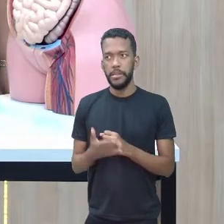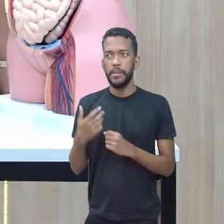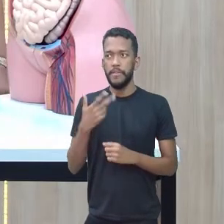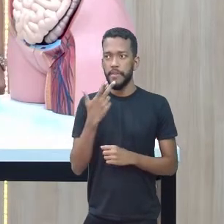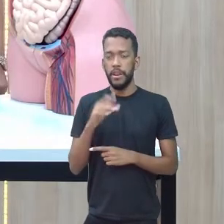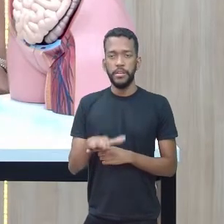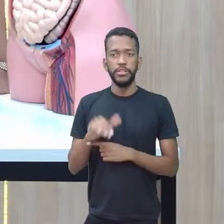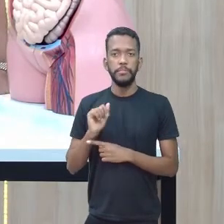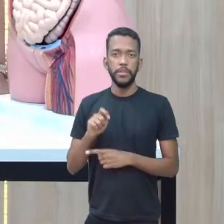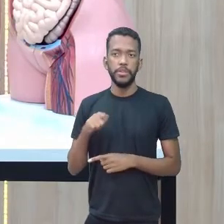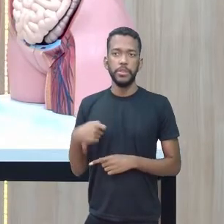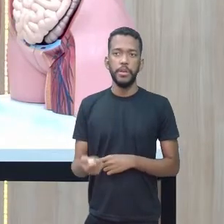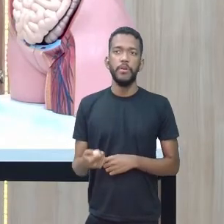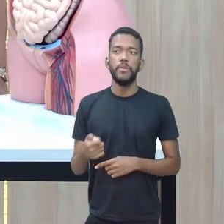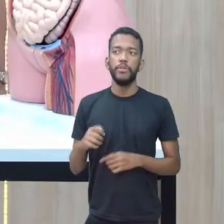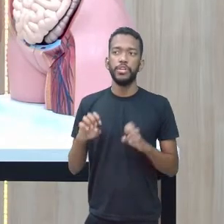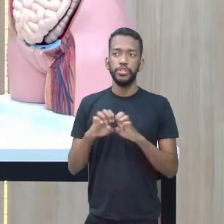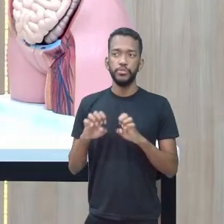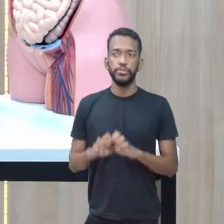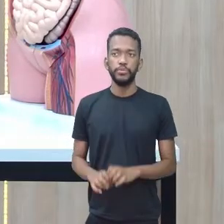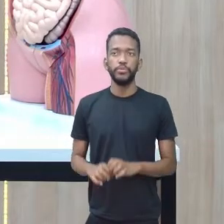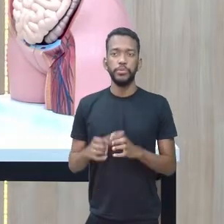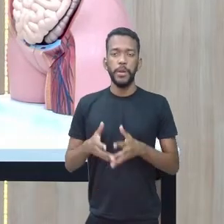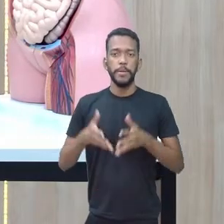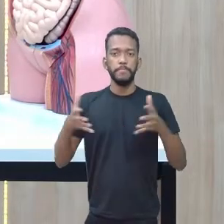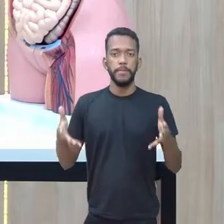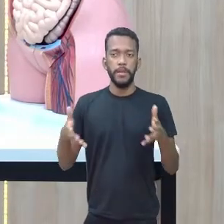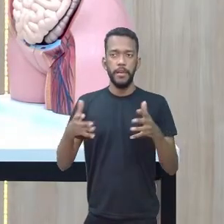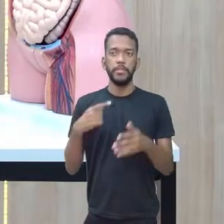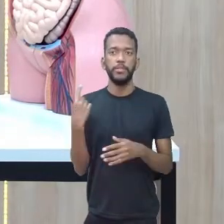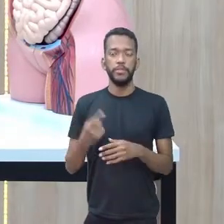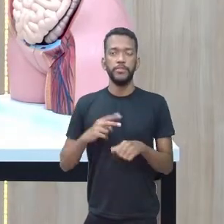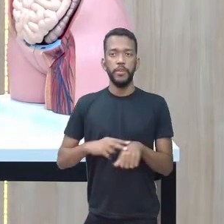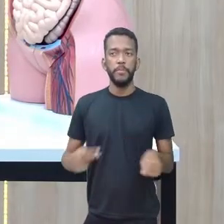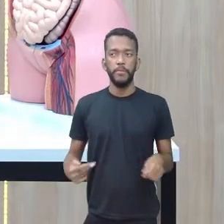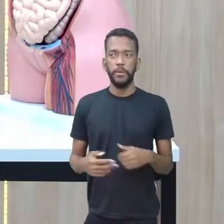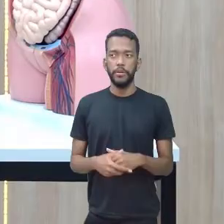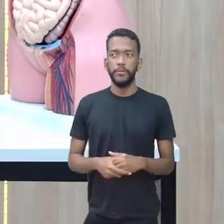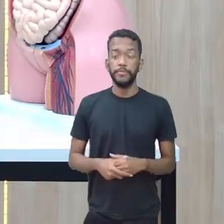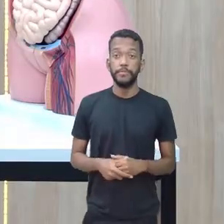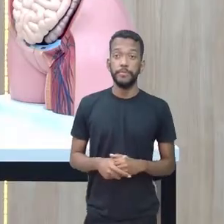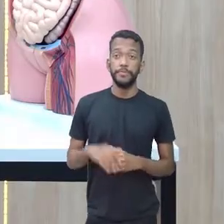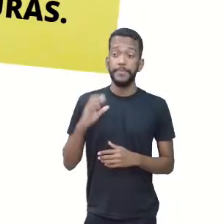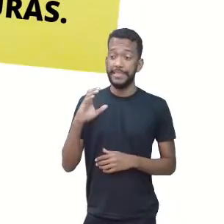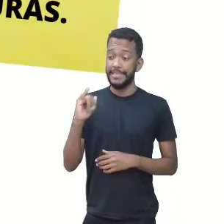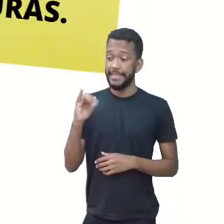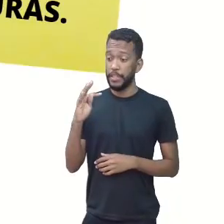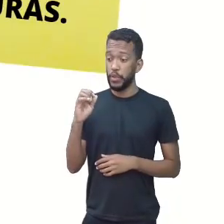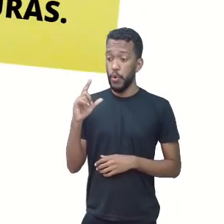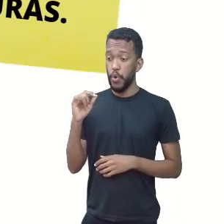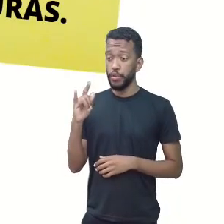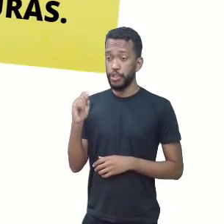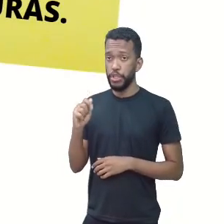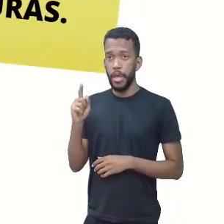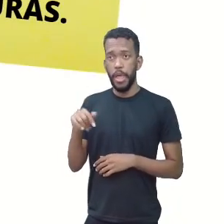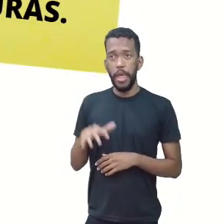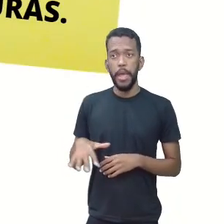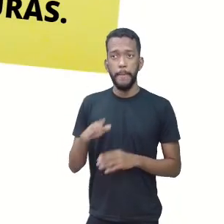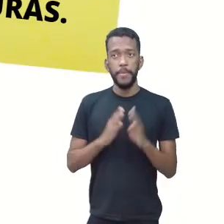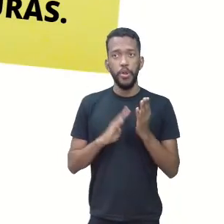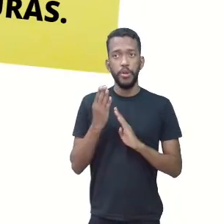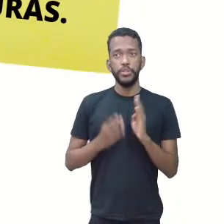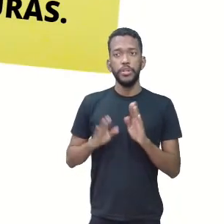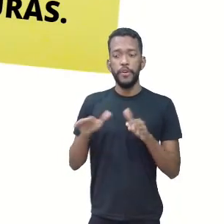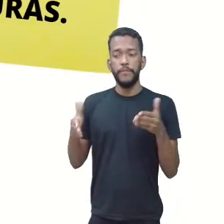de estruturas. Vamos ampliar o nosso vocabulário. Então, a citologia, né, é a parte da biologia